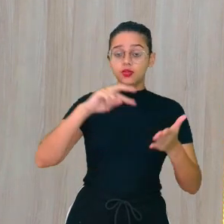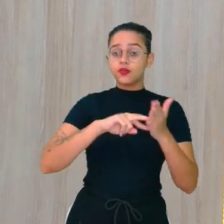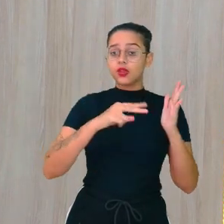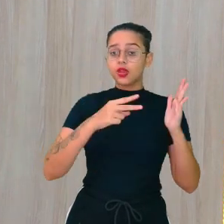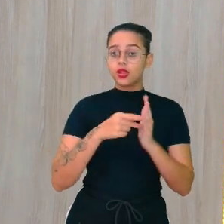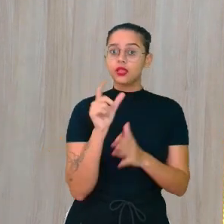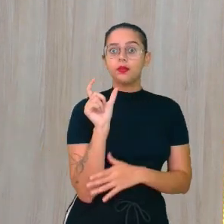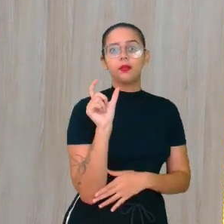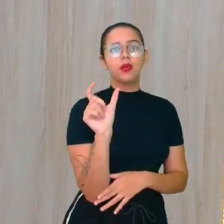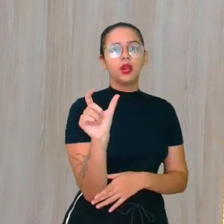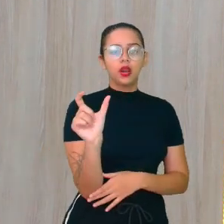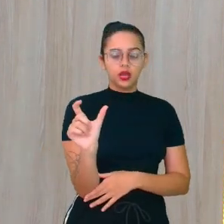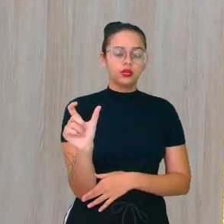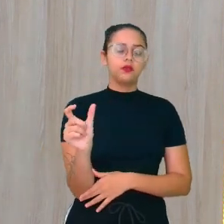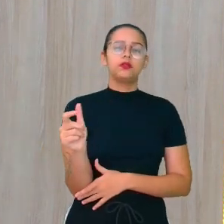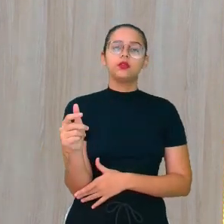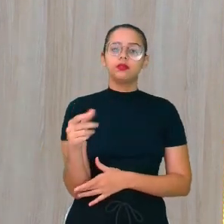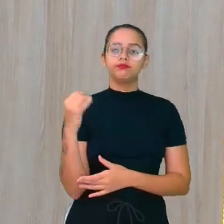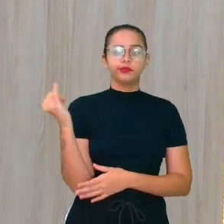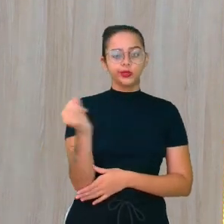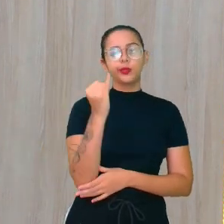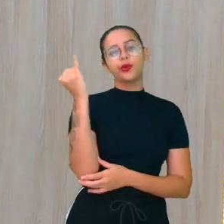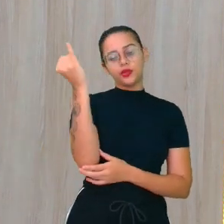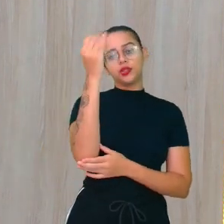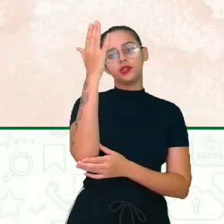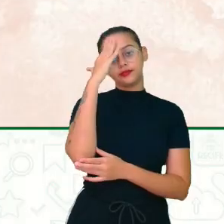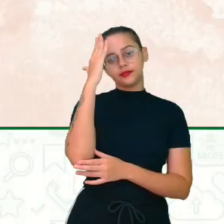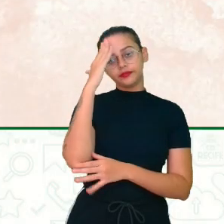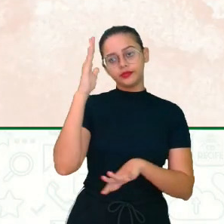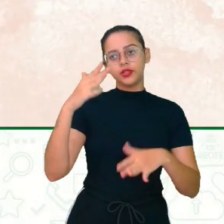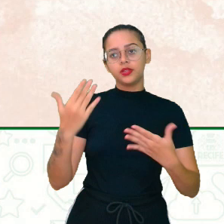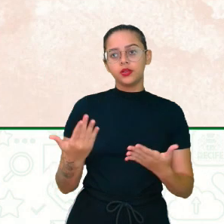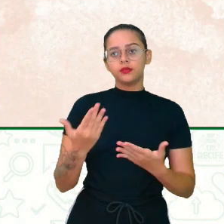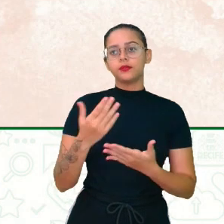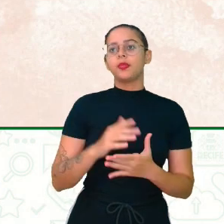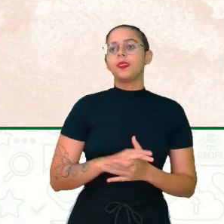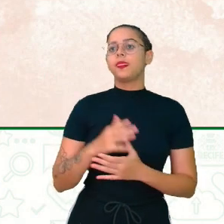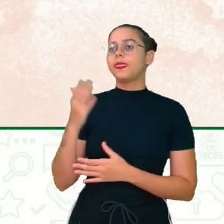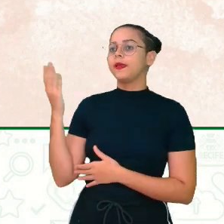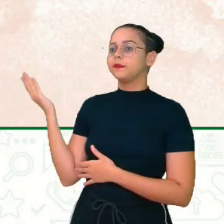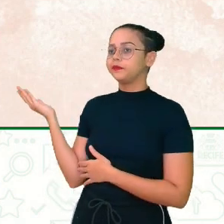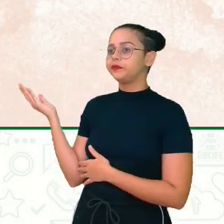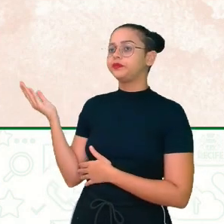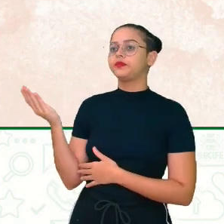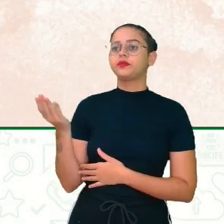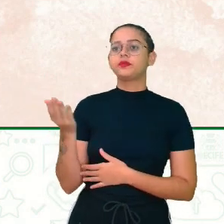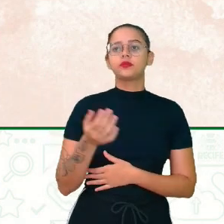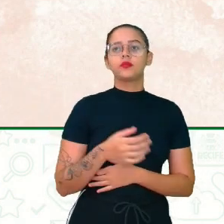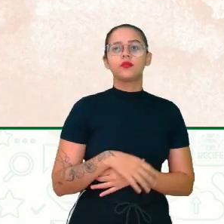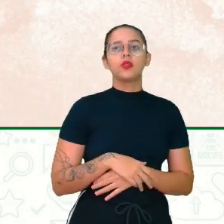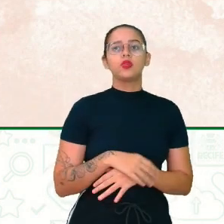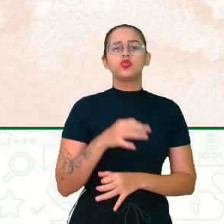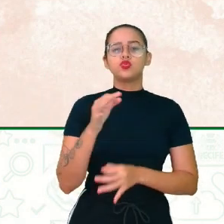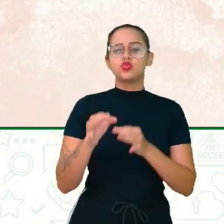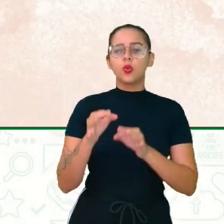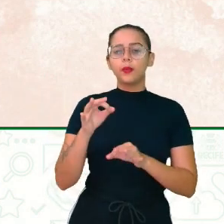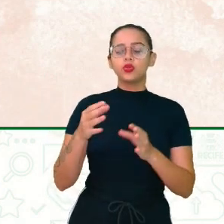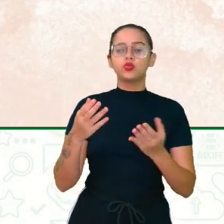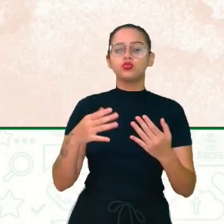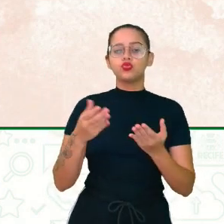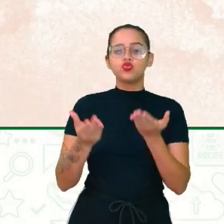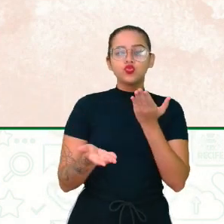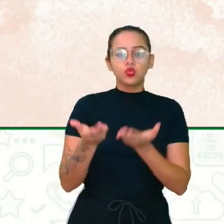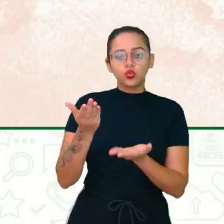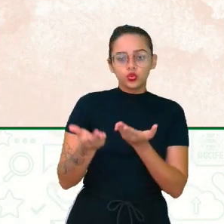da palavra, o significado da palavra é muito importante. Então, equidade aparece aí como apreciação, julgamento